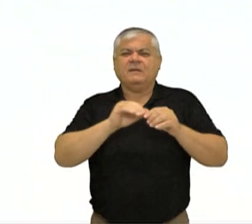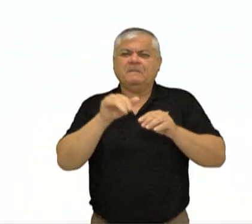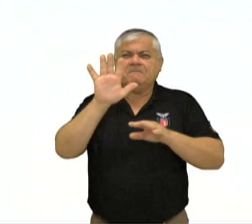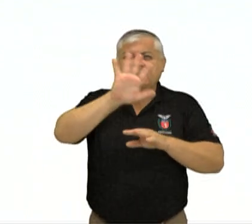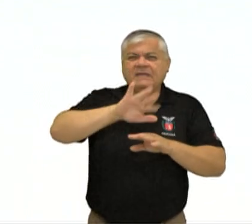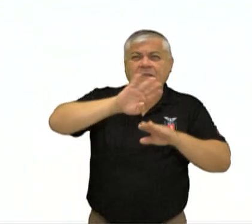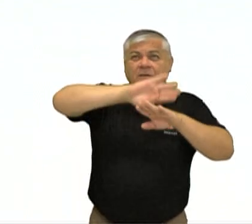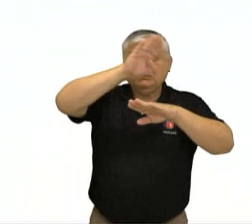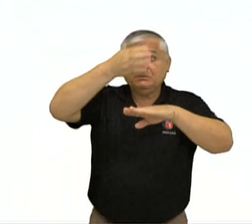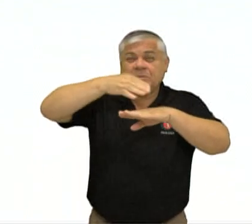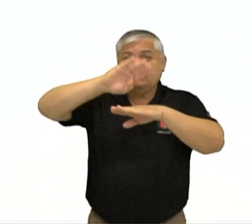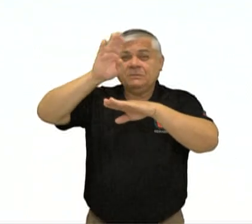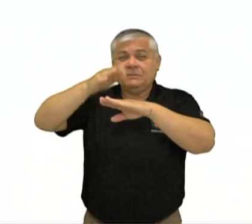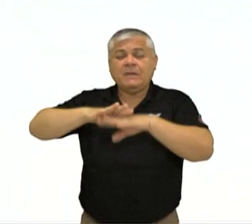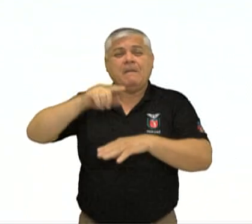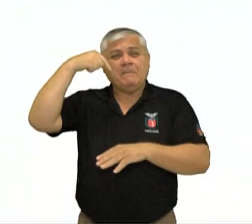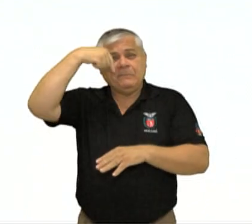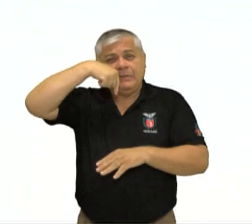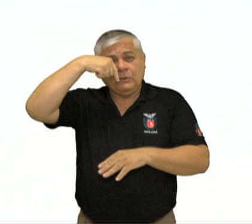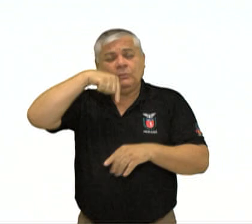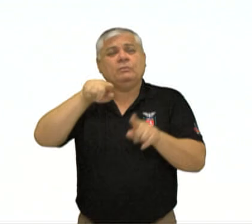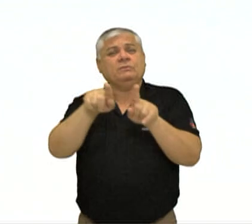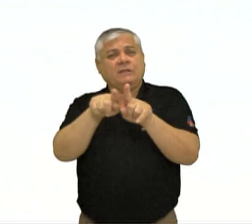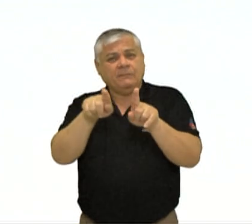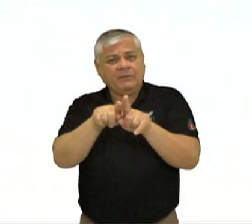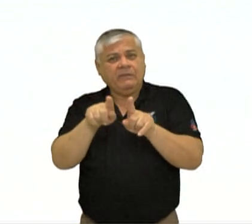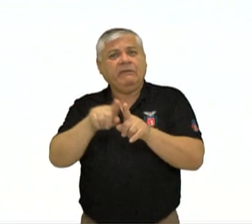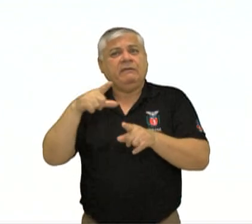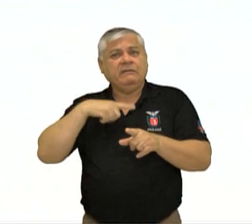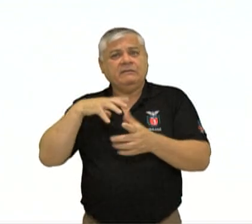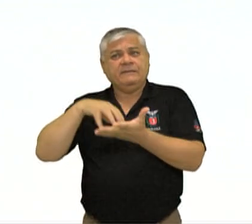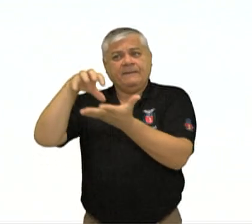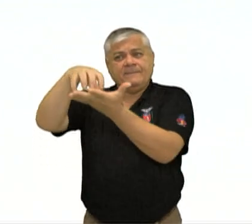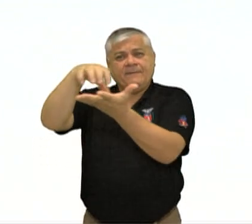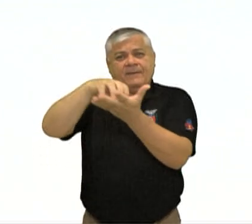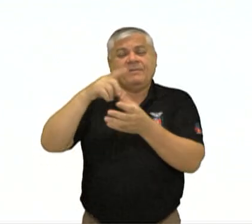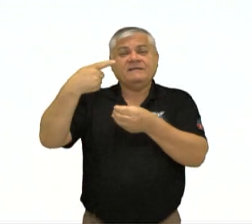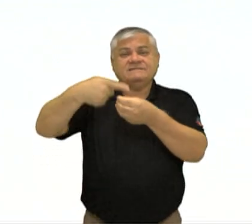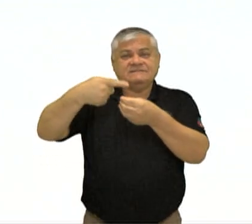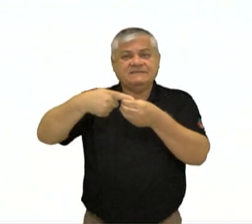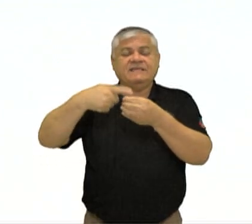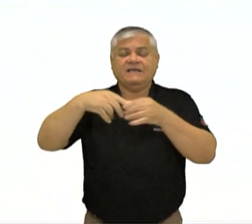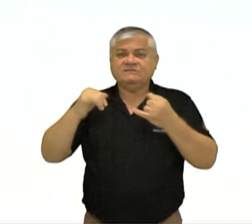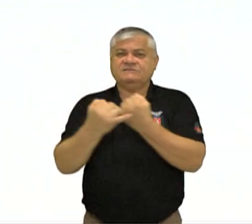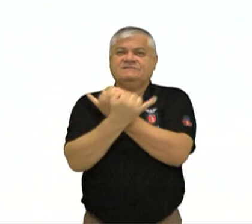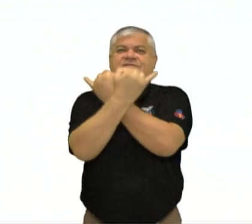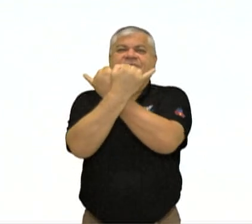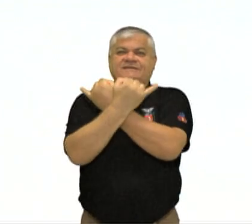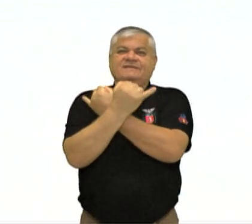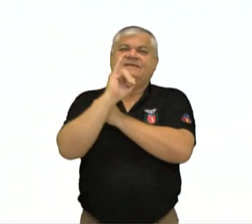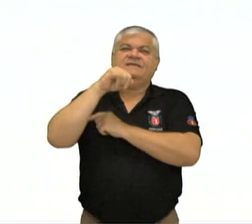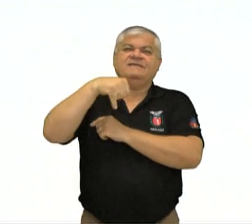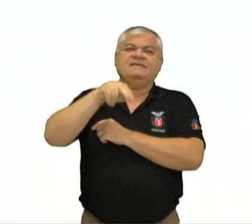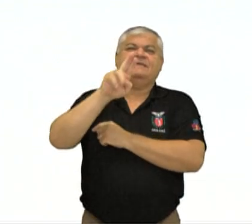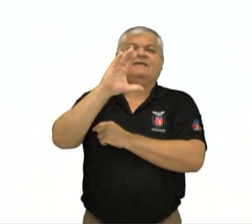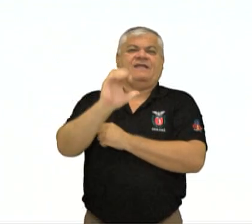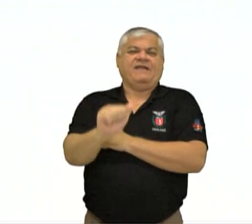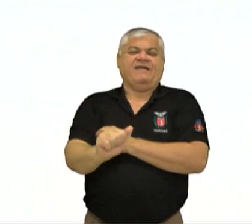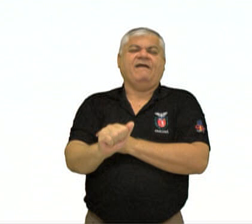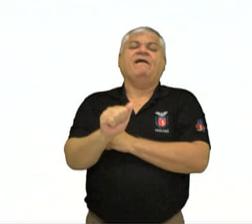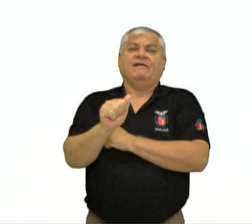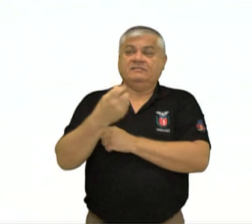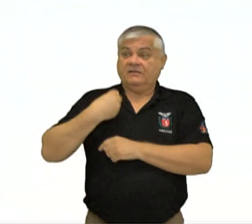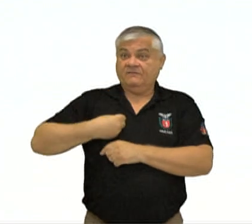principalmente Peru, onde nós vamos ter as principais cidades incas, né? Esse império existiu aí até o século